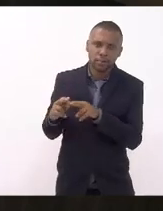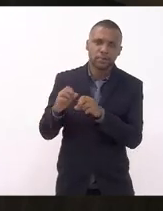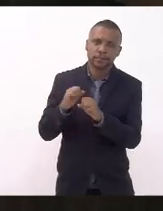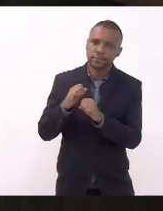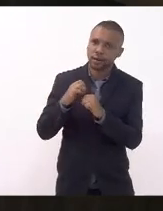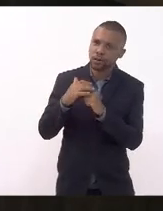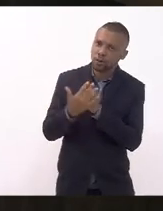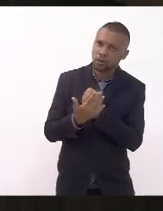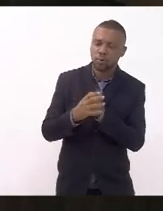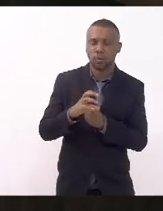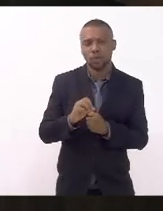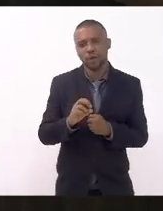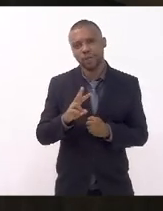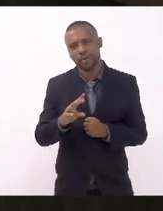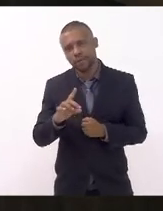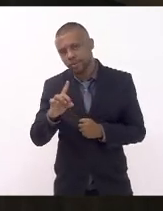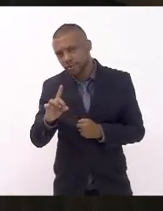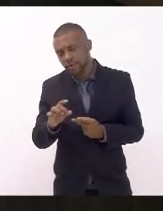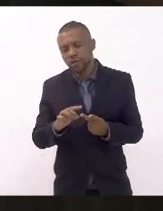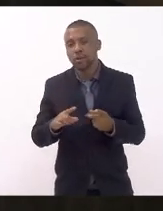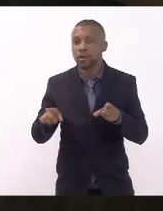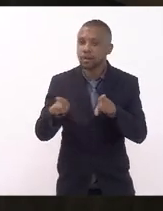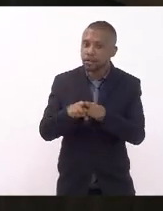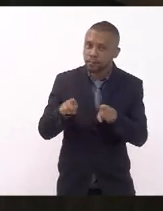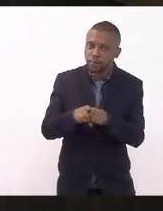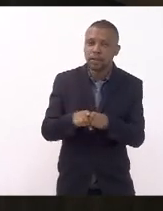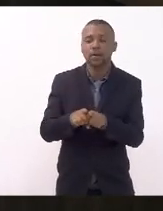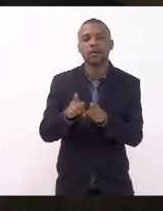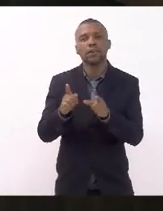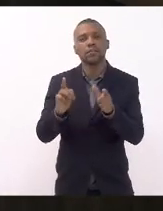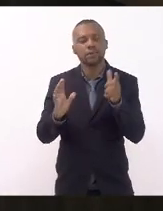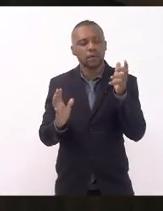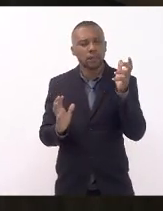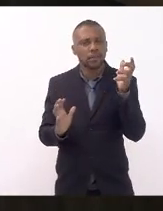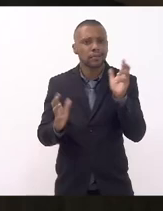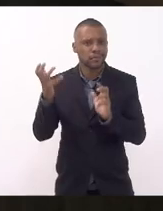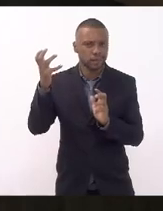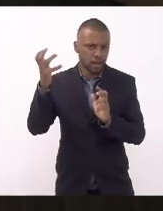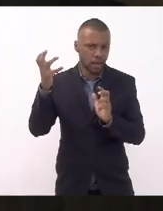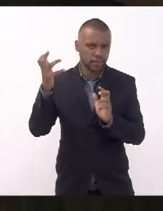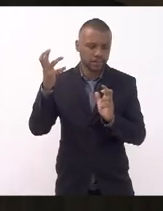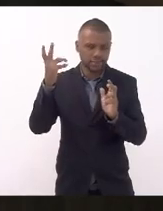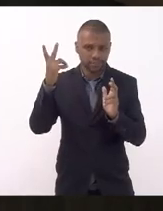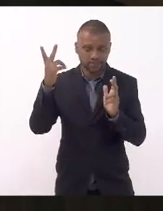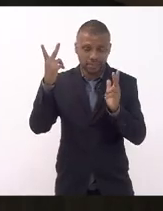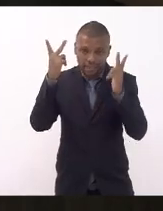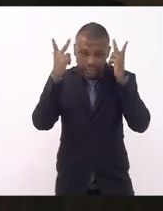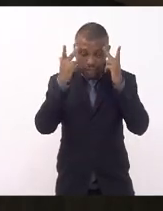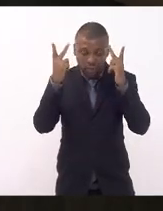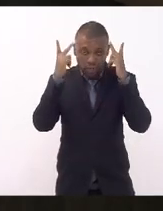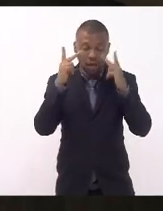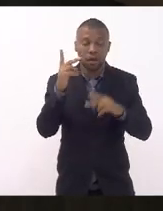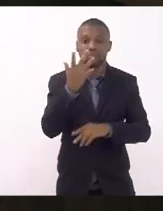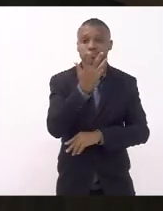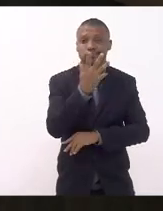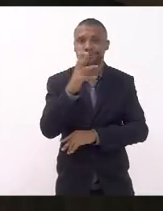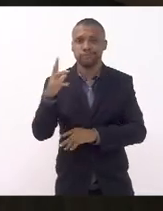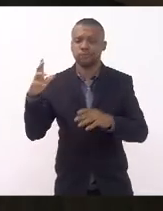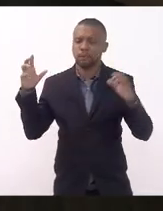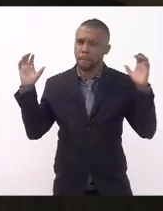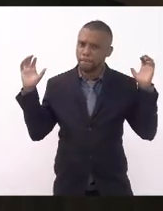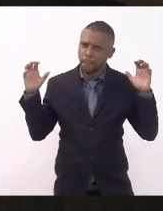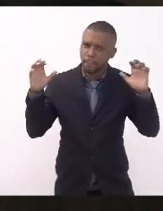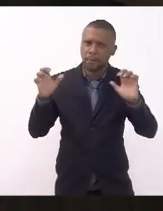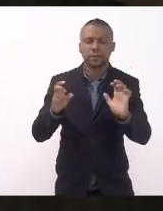da Covid-19, seja também de desastres naturais, climáticos, como tem acontecido, inclusive,